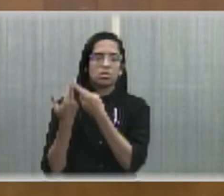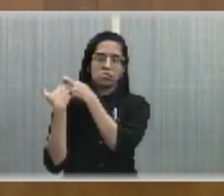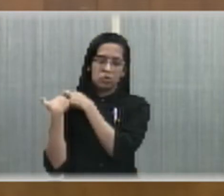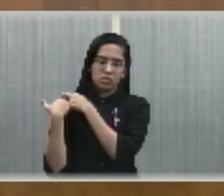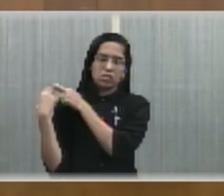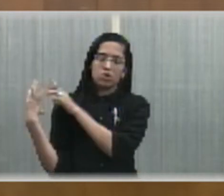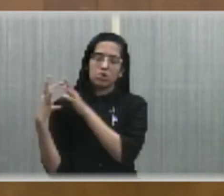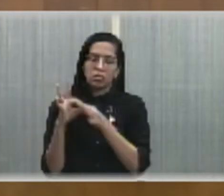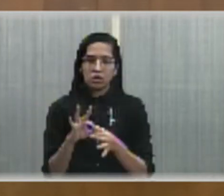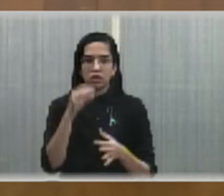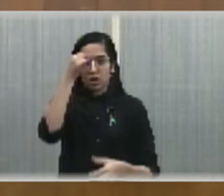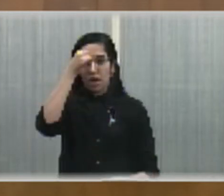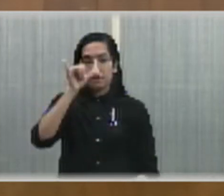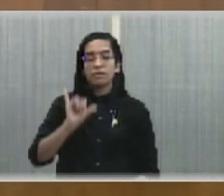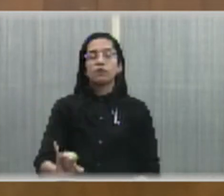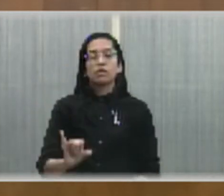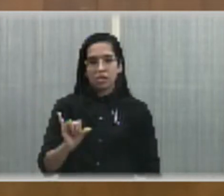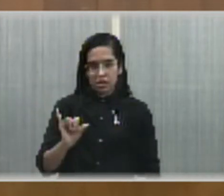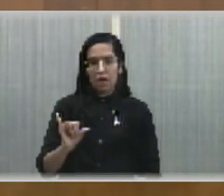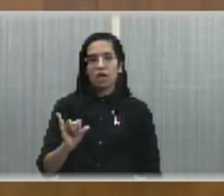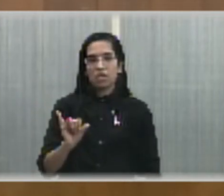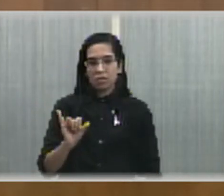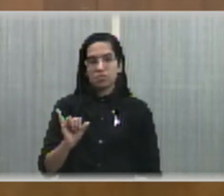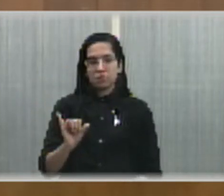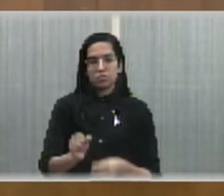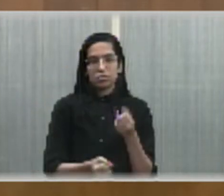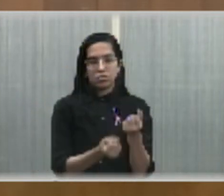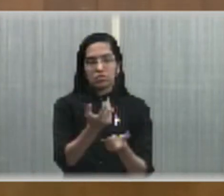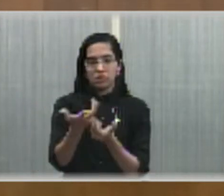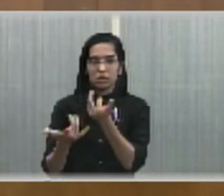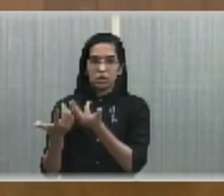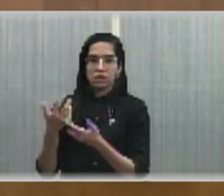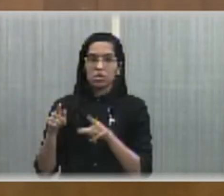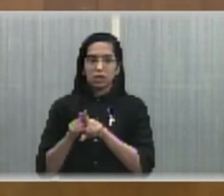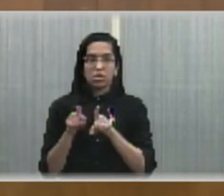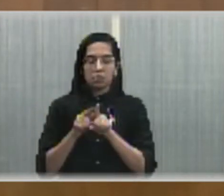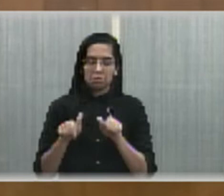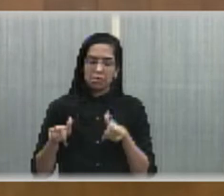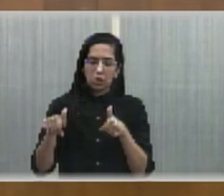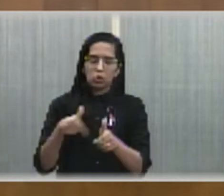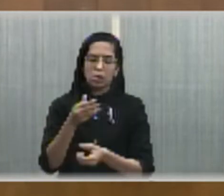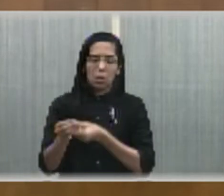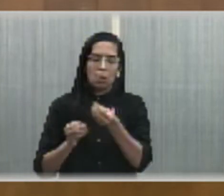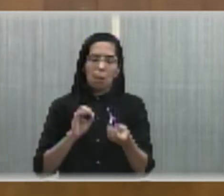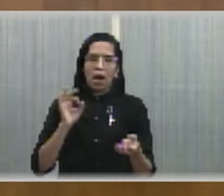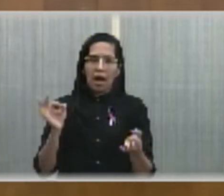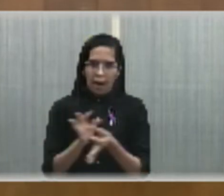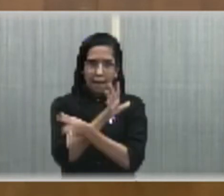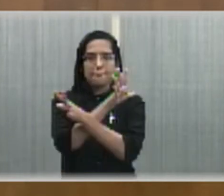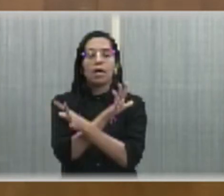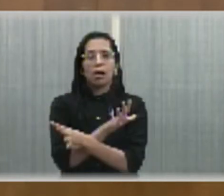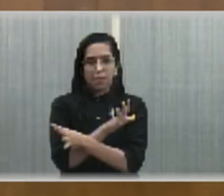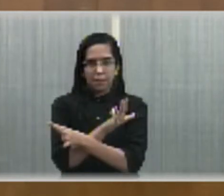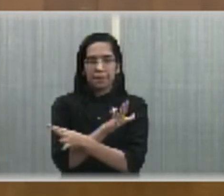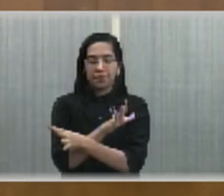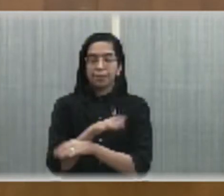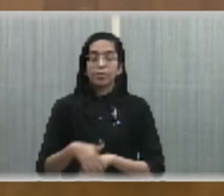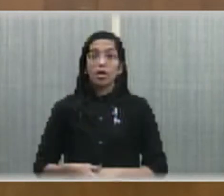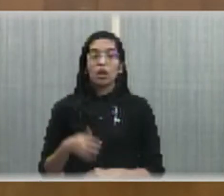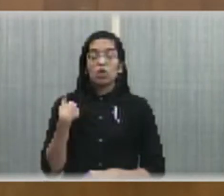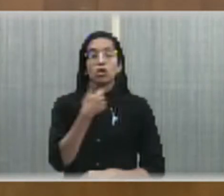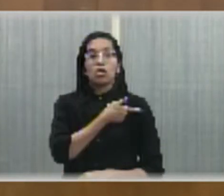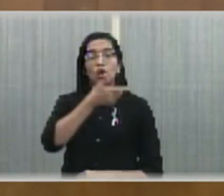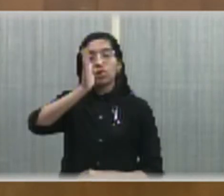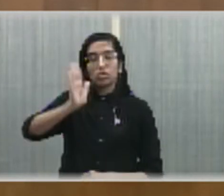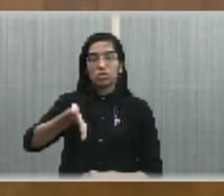no tocante à prevenção e o próprio combate das queimadas no estado do Piauí. Nós já